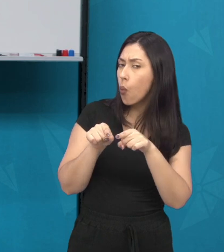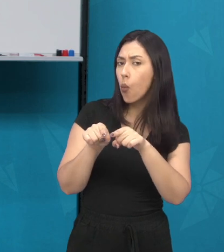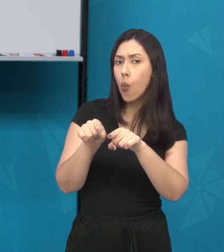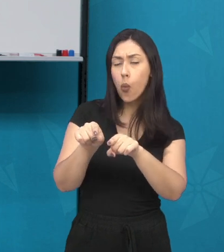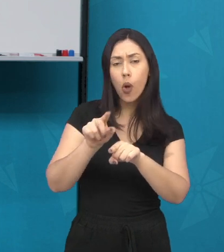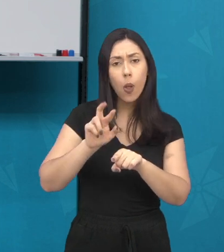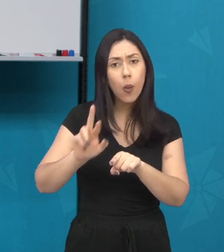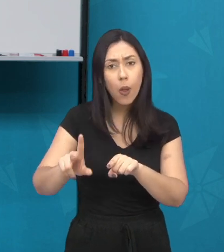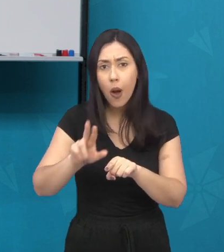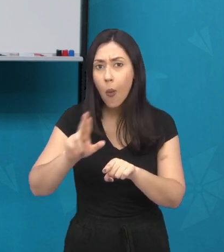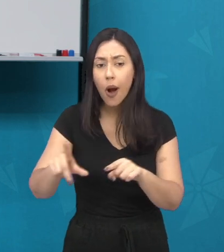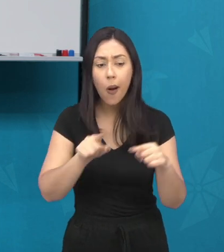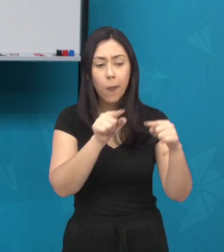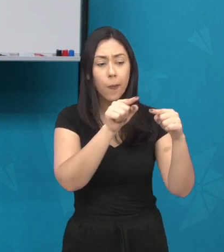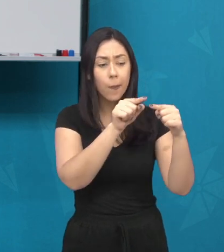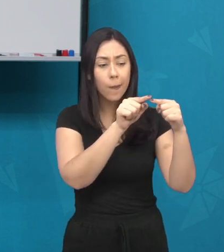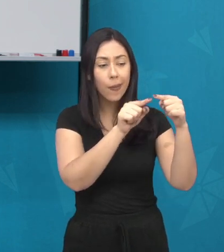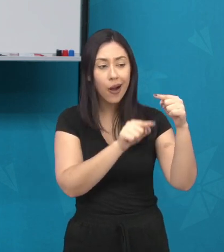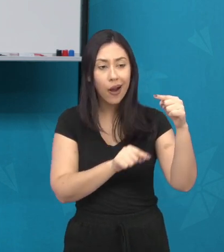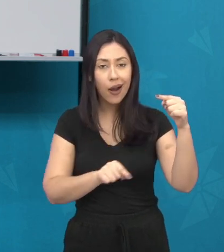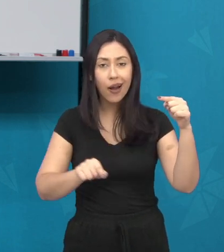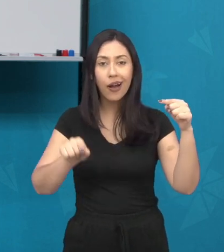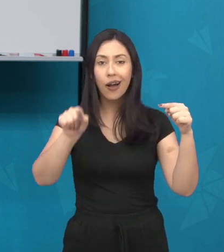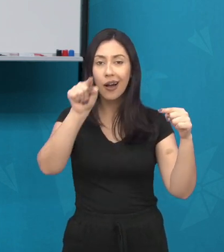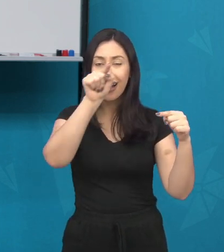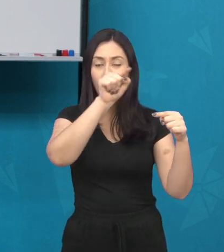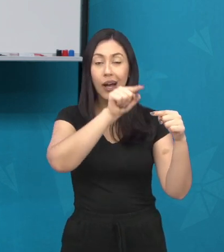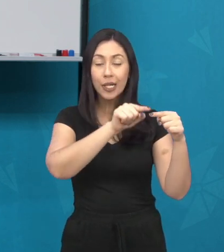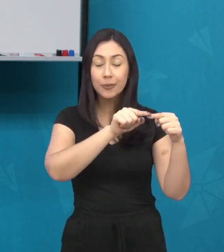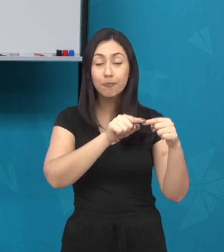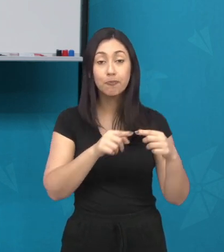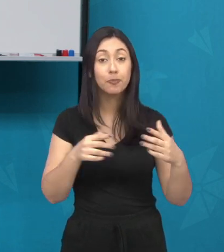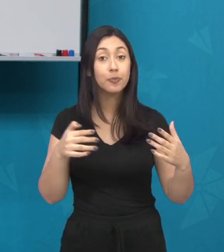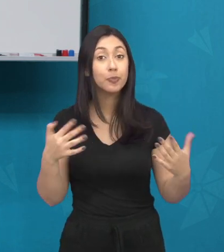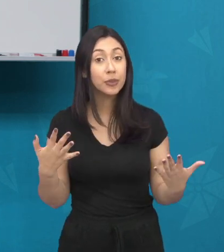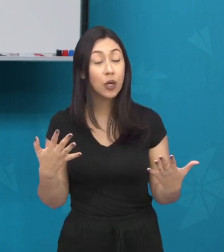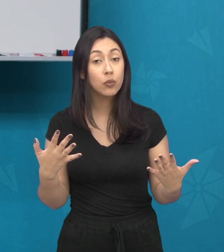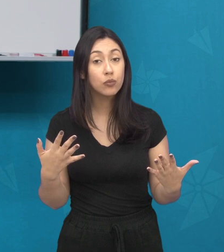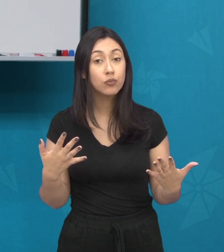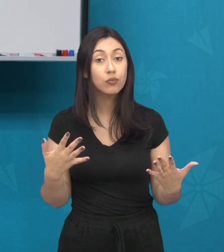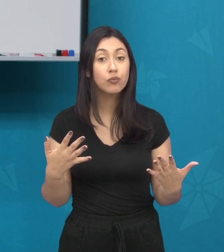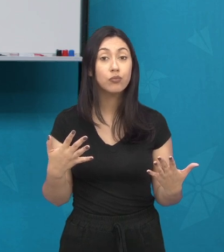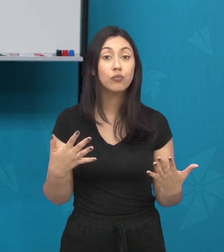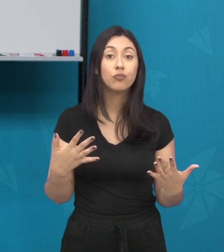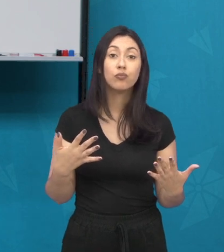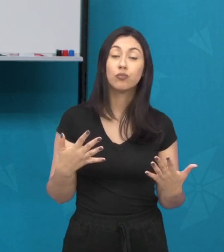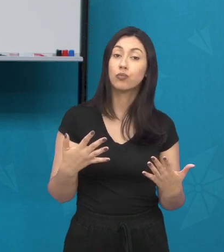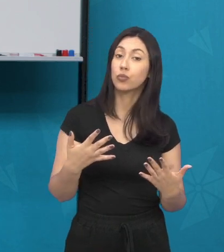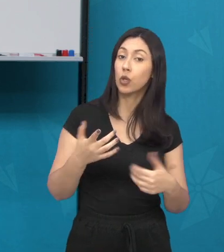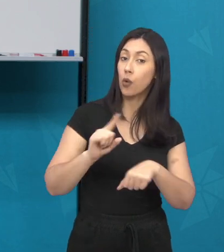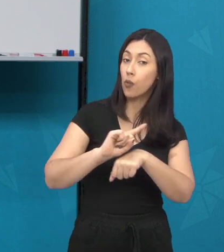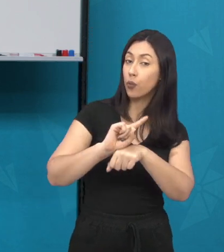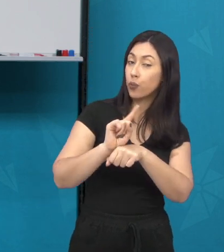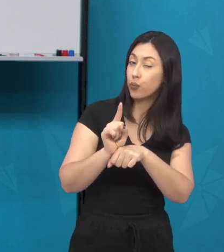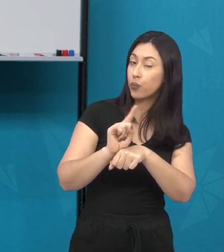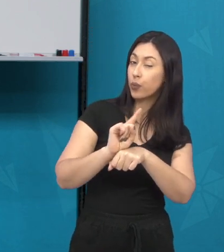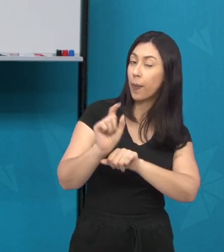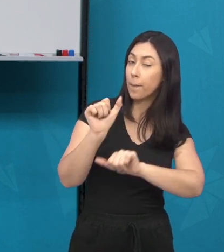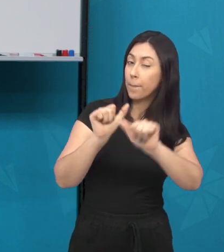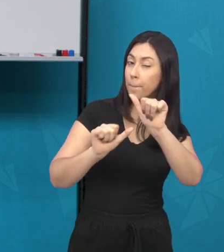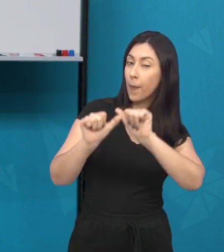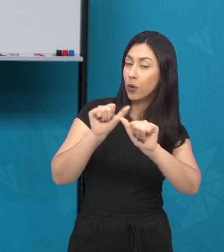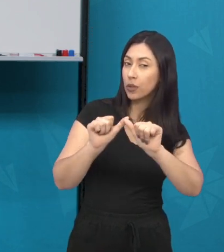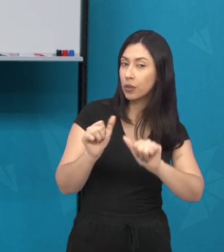movimento circular uniforme Então se o meu vetor velocidade é alterado se eu tenho uma aceleração